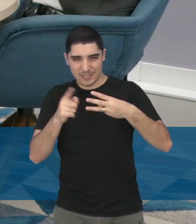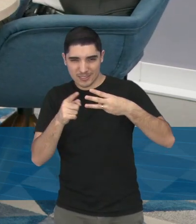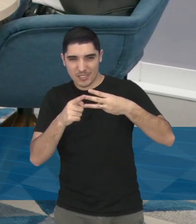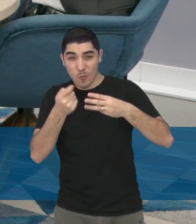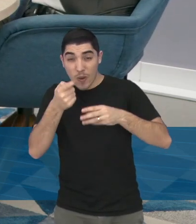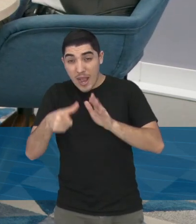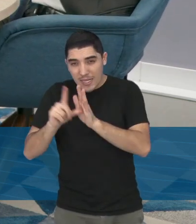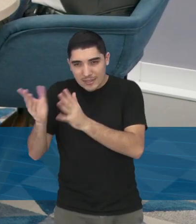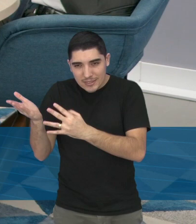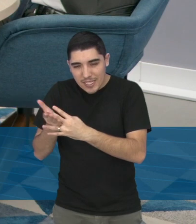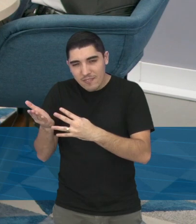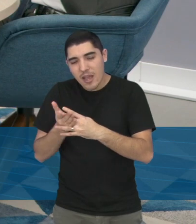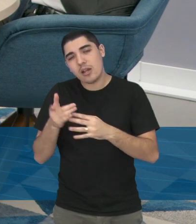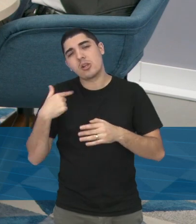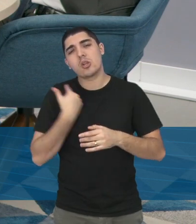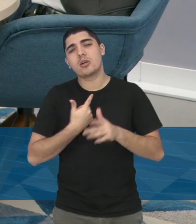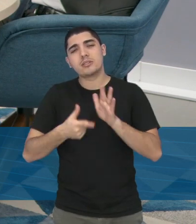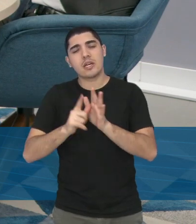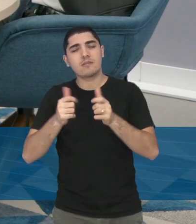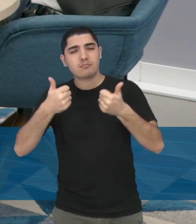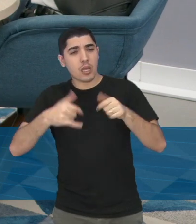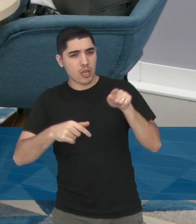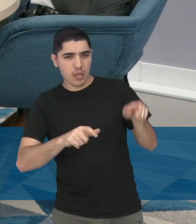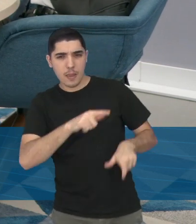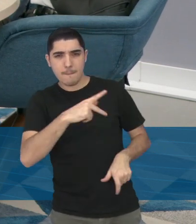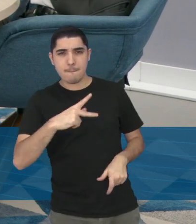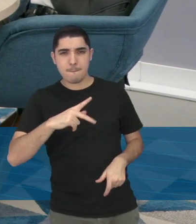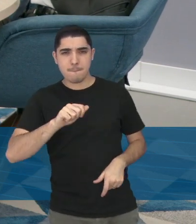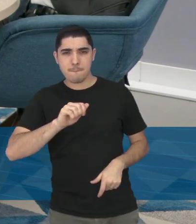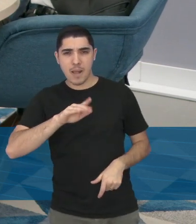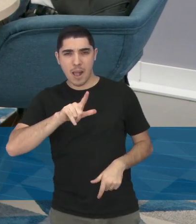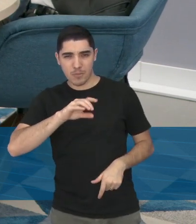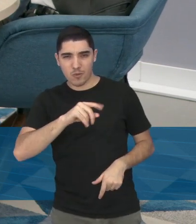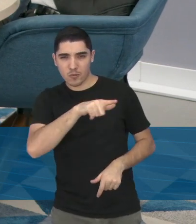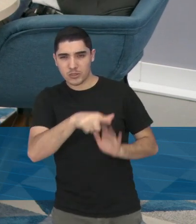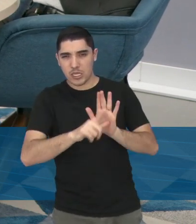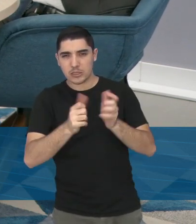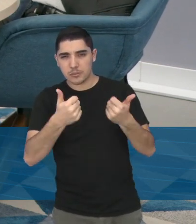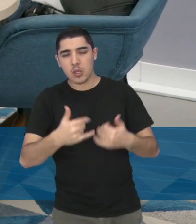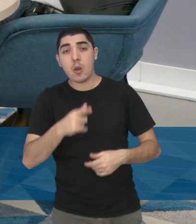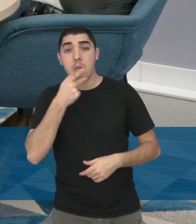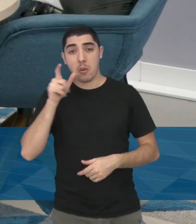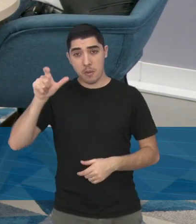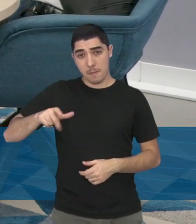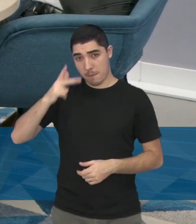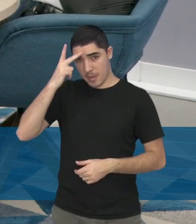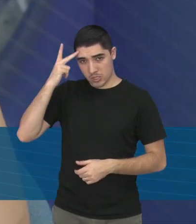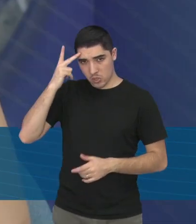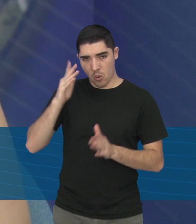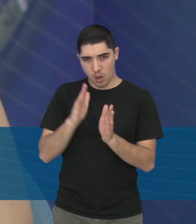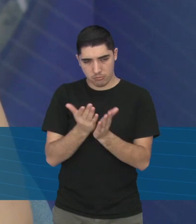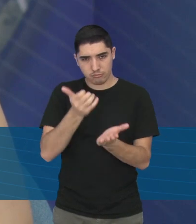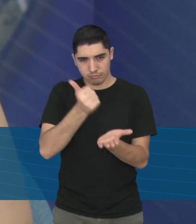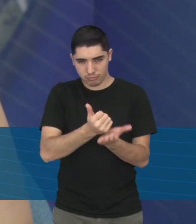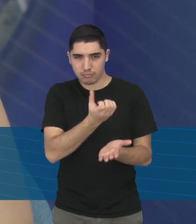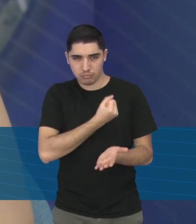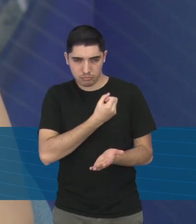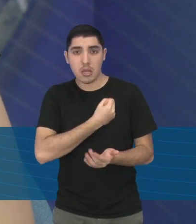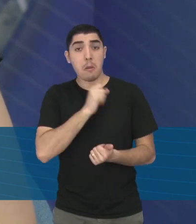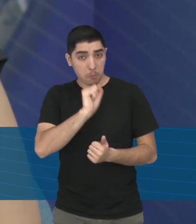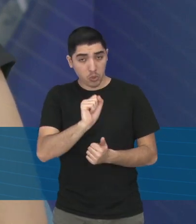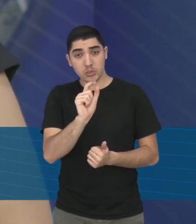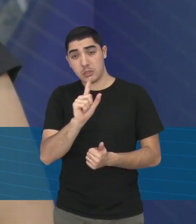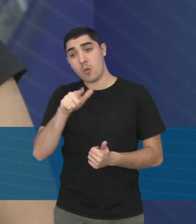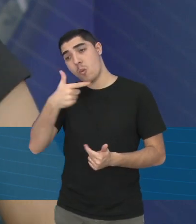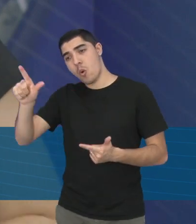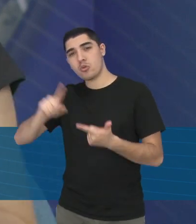começo, o Pablo até pontuou a questão de um trabalhador CLT, ele pode ter uma renda extra por fora. Isso. E